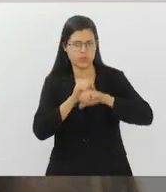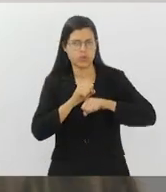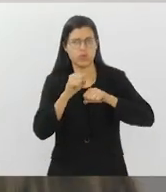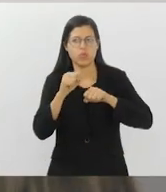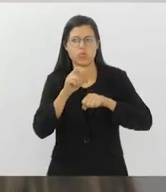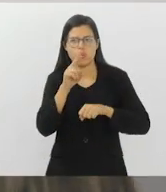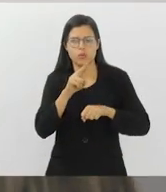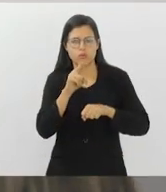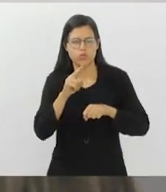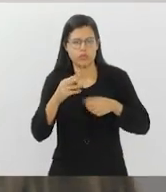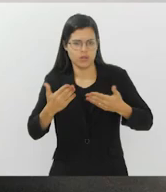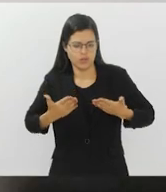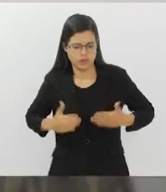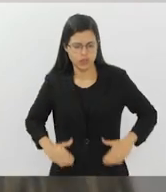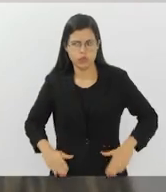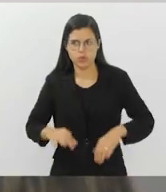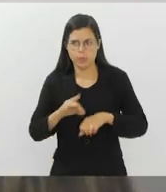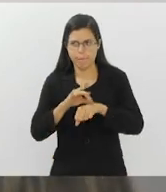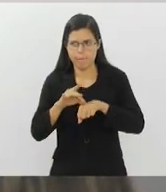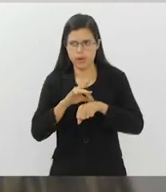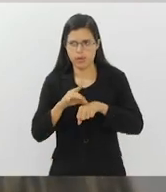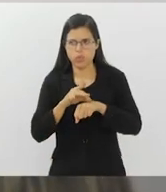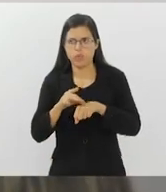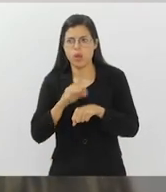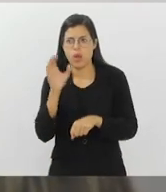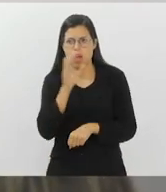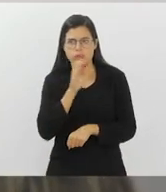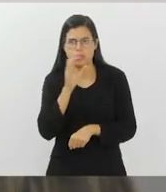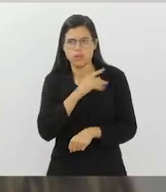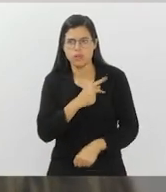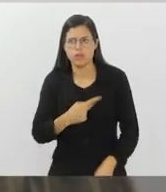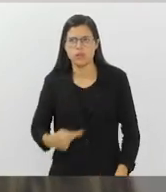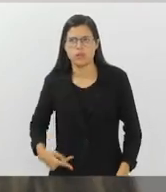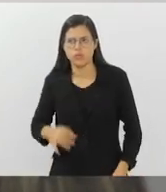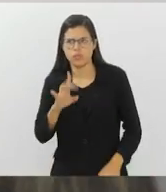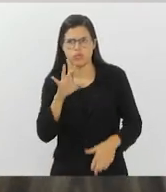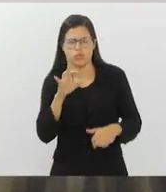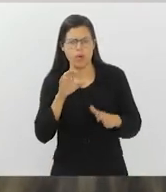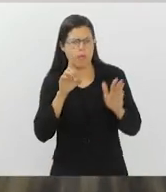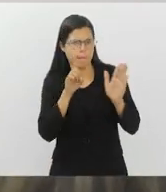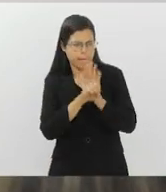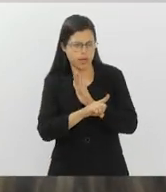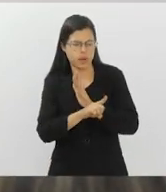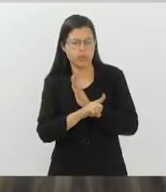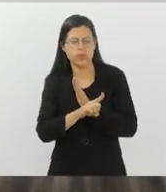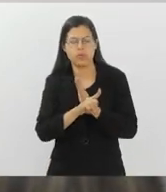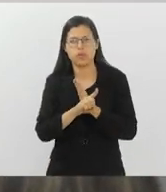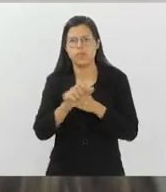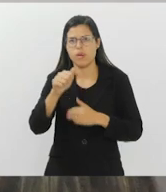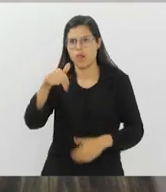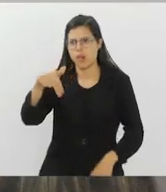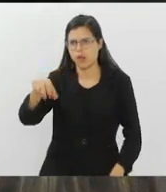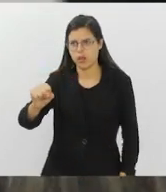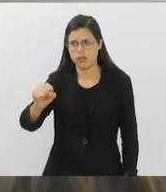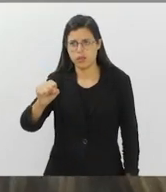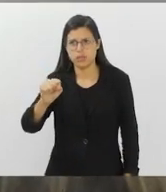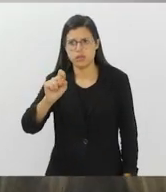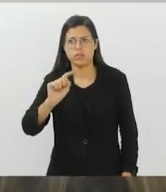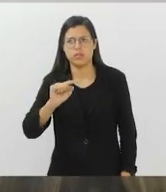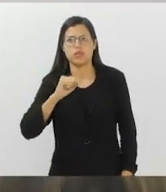preto. Rapidamente, presidente, eu queria fazer apenas uma pergunta para a ANS e queria depois